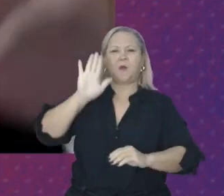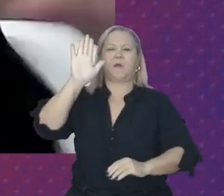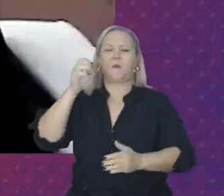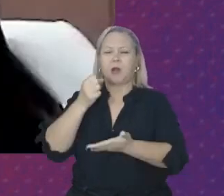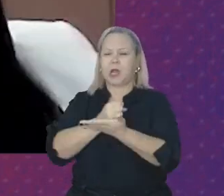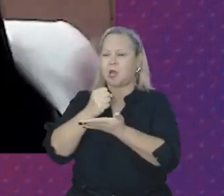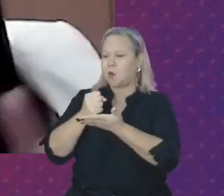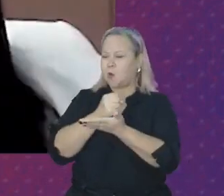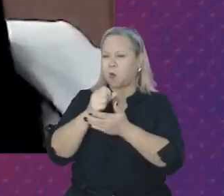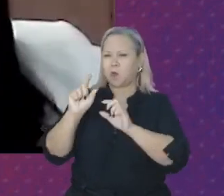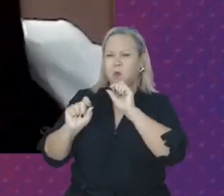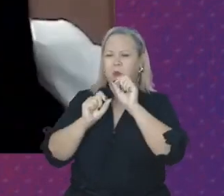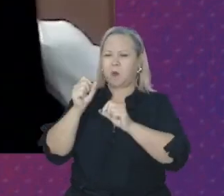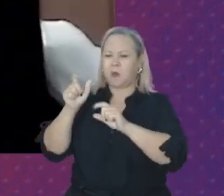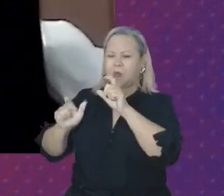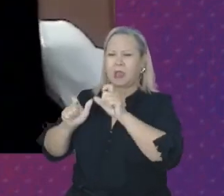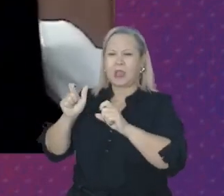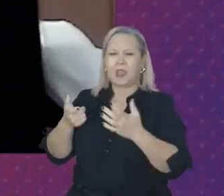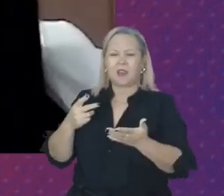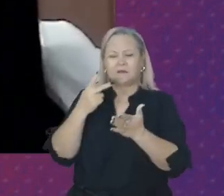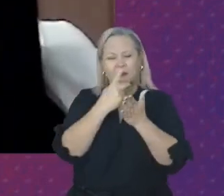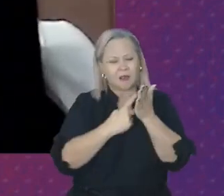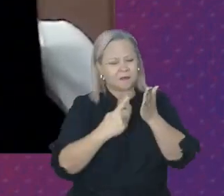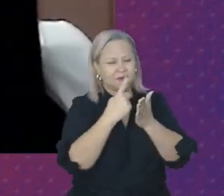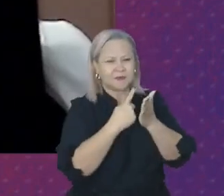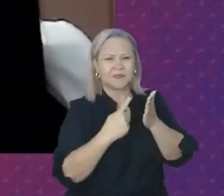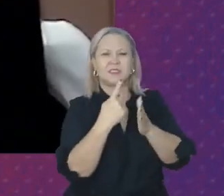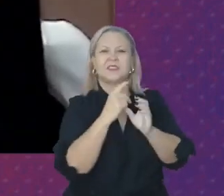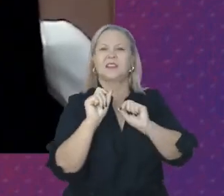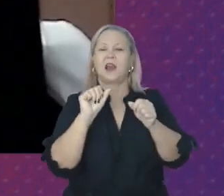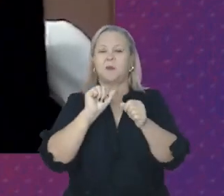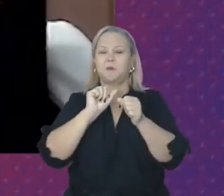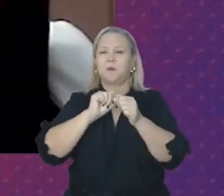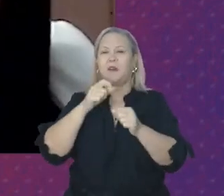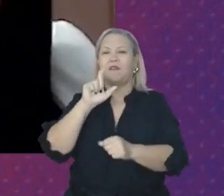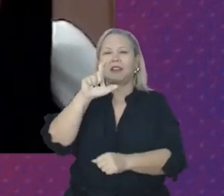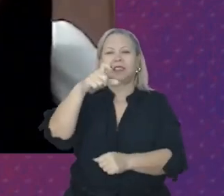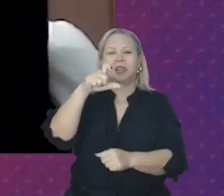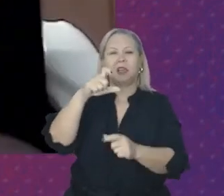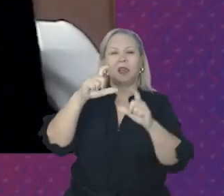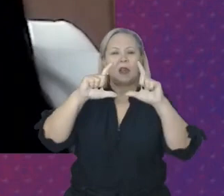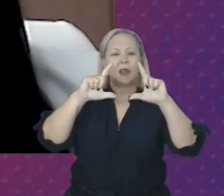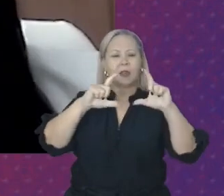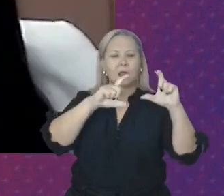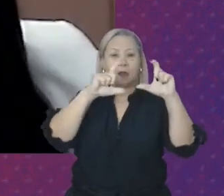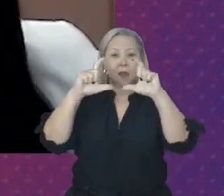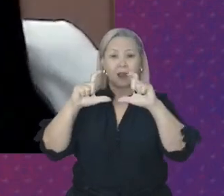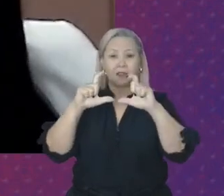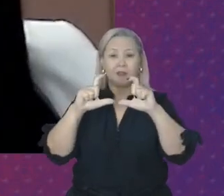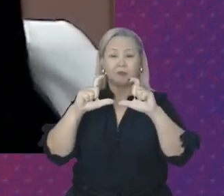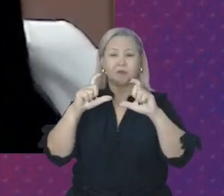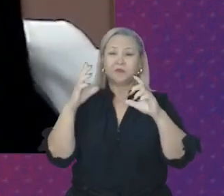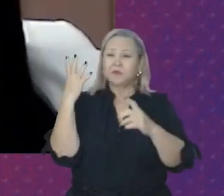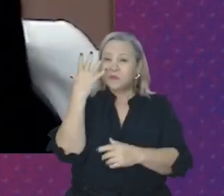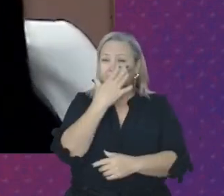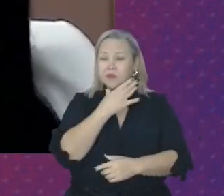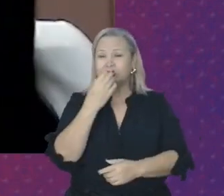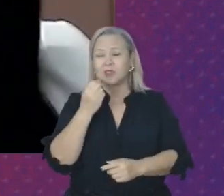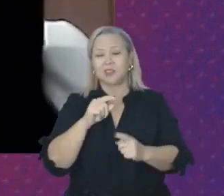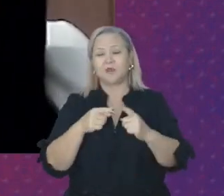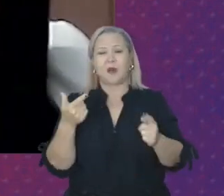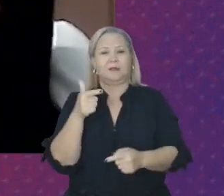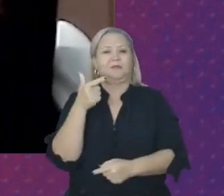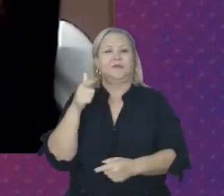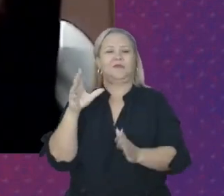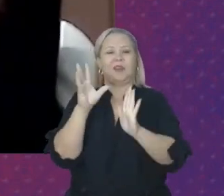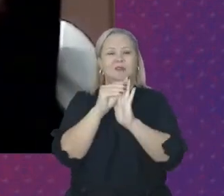para fazer uns cards para você, bonitos, mas sem conteúdo. Então, por